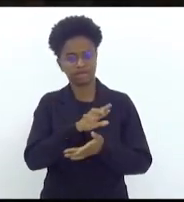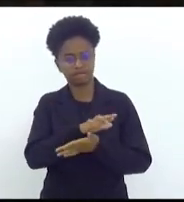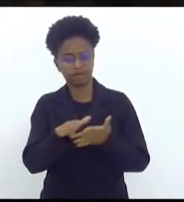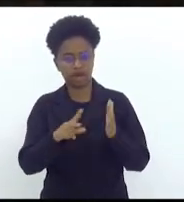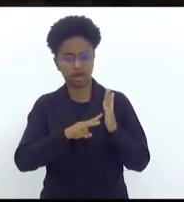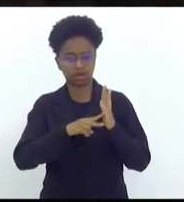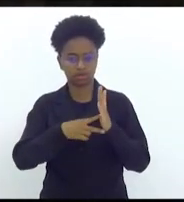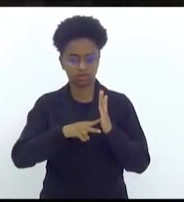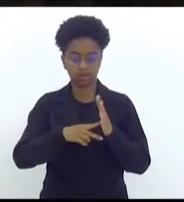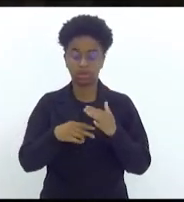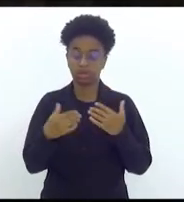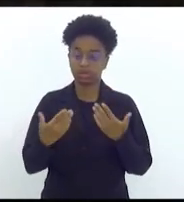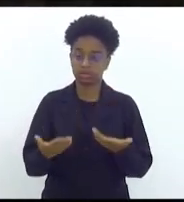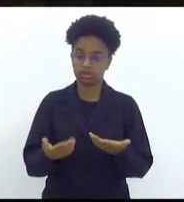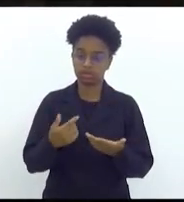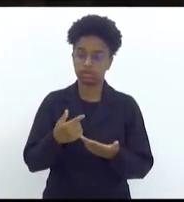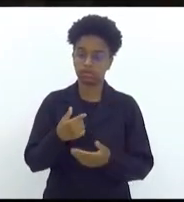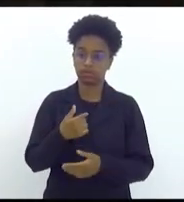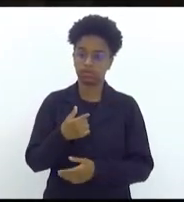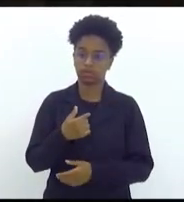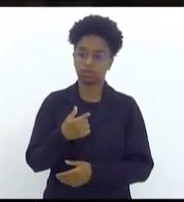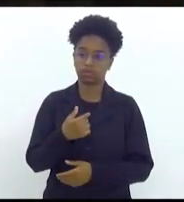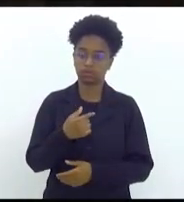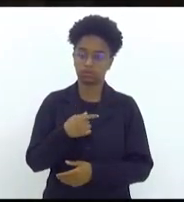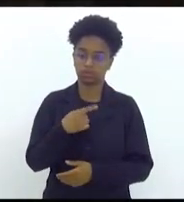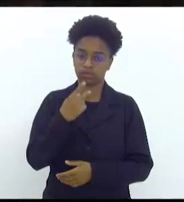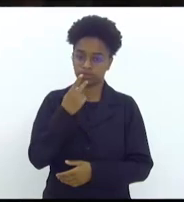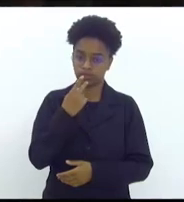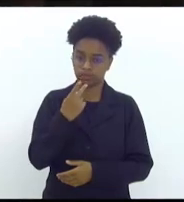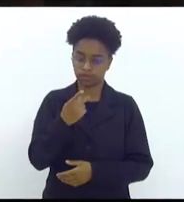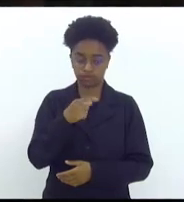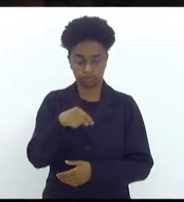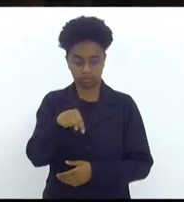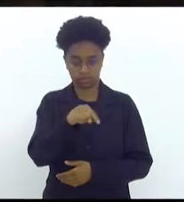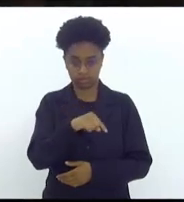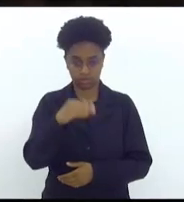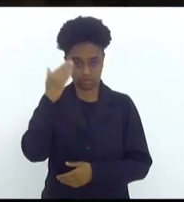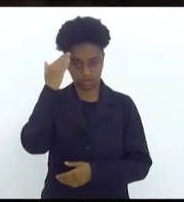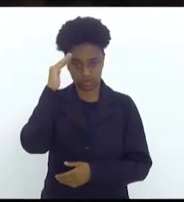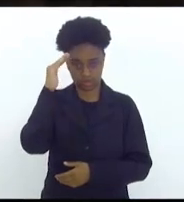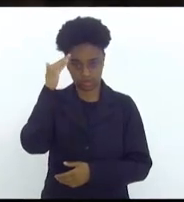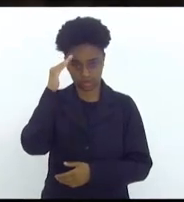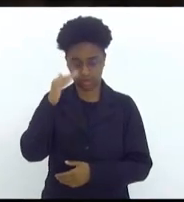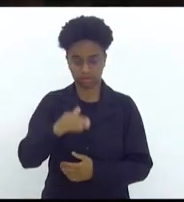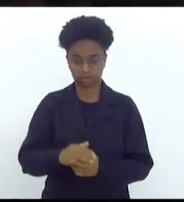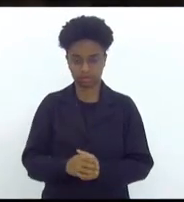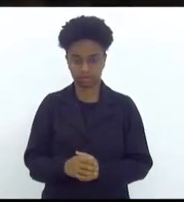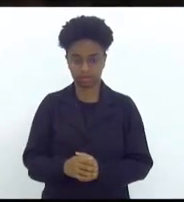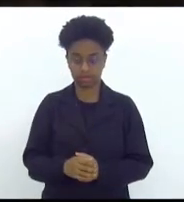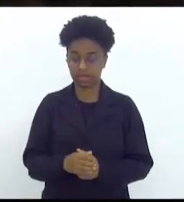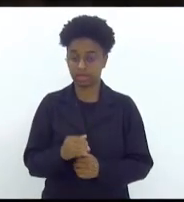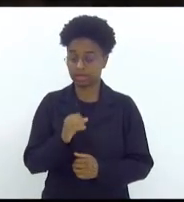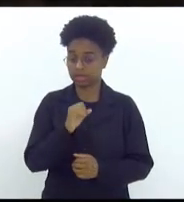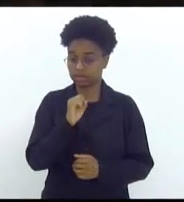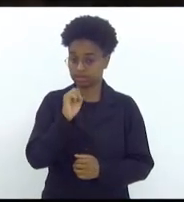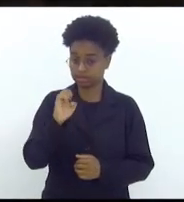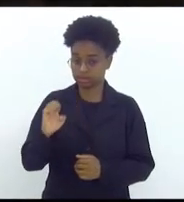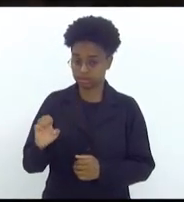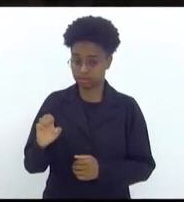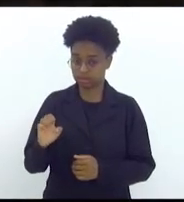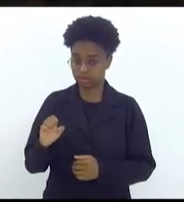e o que eu vou falar eu sou vai entender bem se o senhor for pela